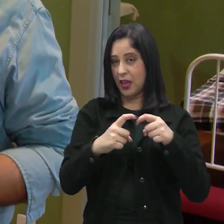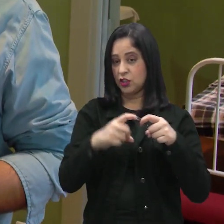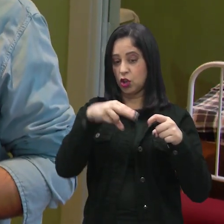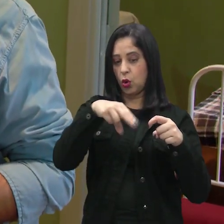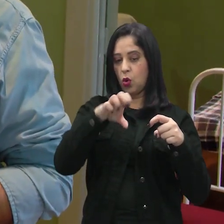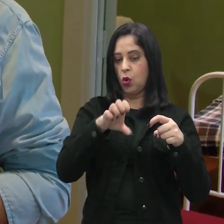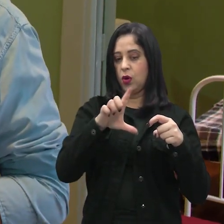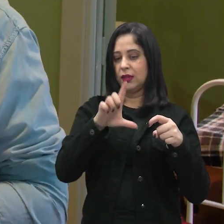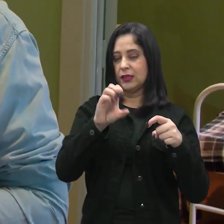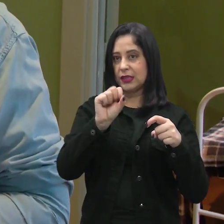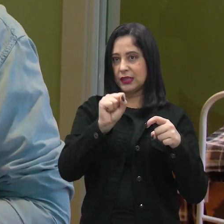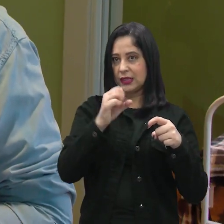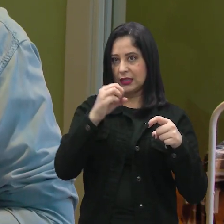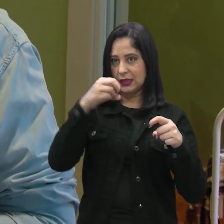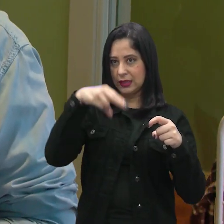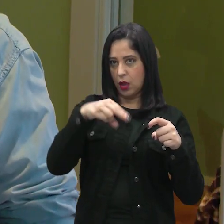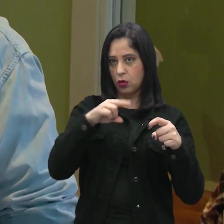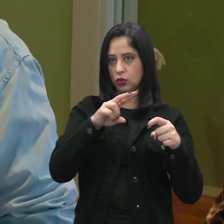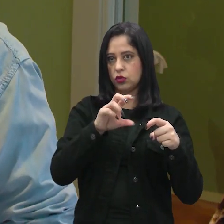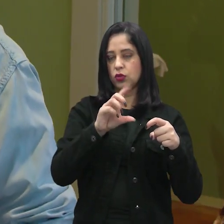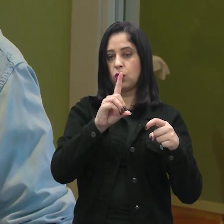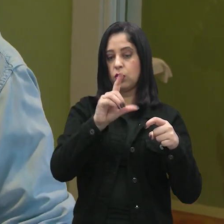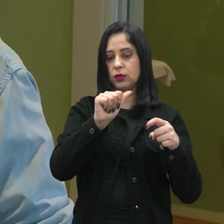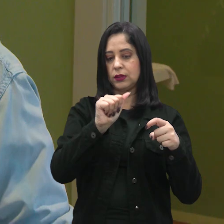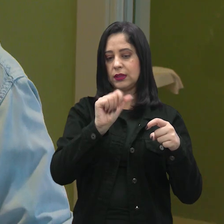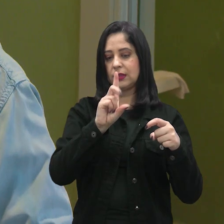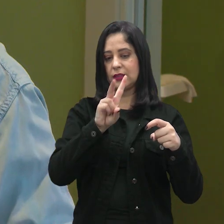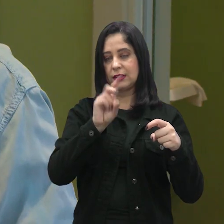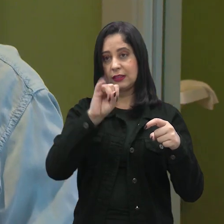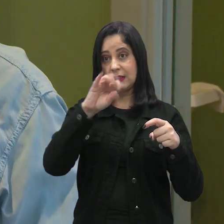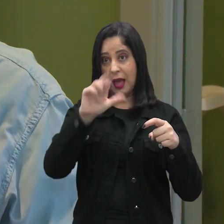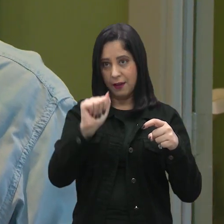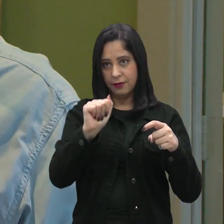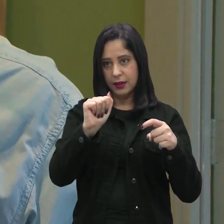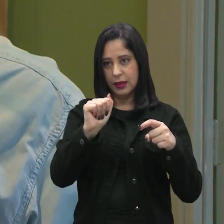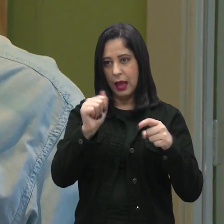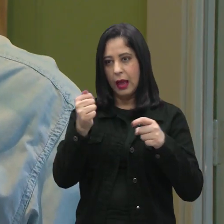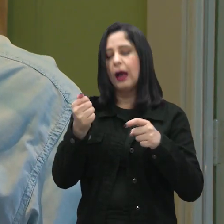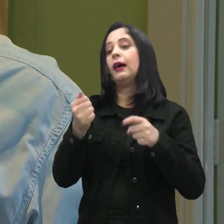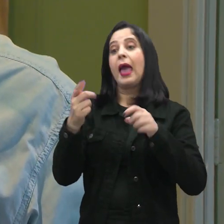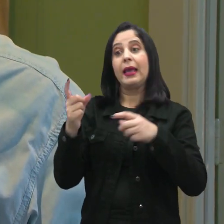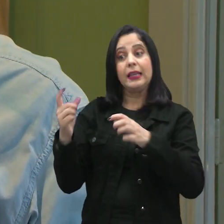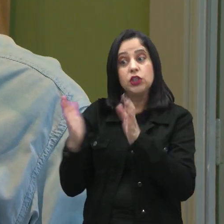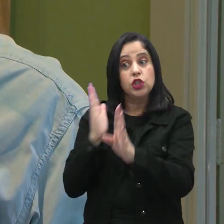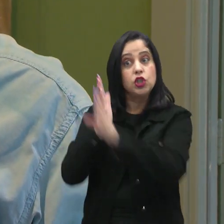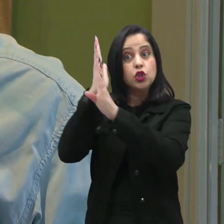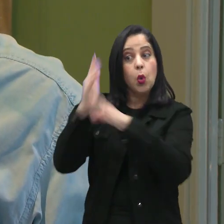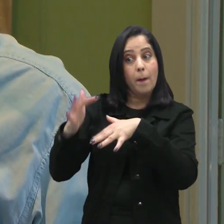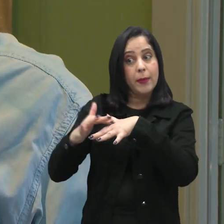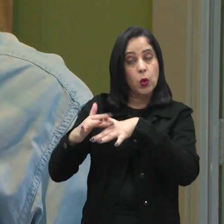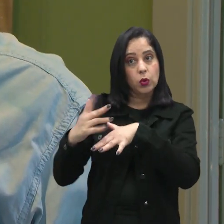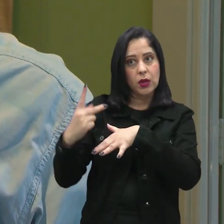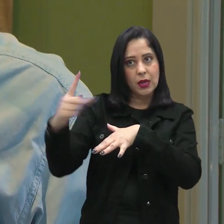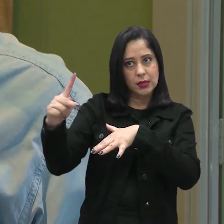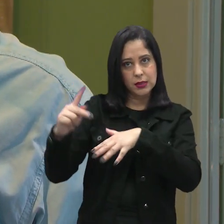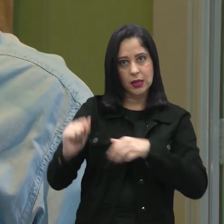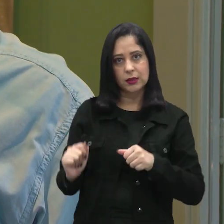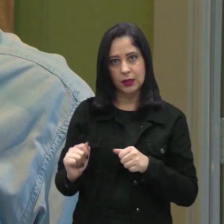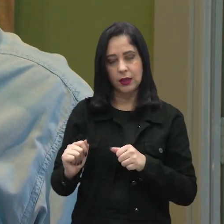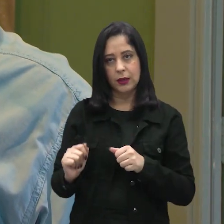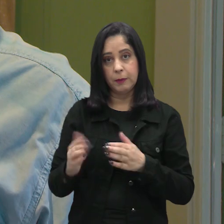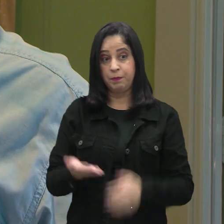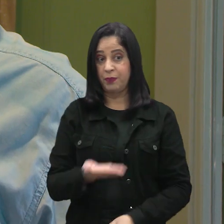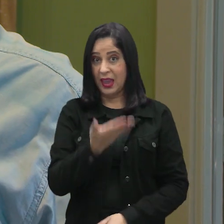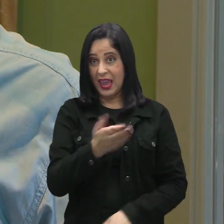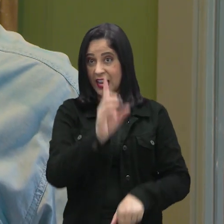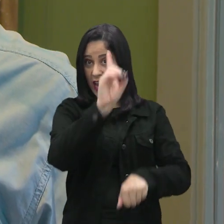a tuberculose no Padre Rodolfo Komorek é Dr. Nelson Silveira Dávila, o famoso Dr. Nelson Dávila. Ele, de fato,